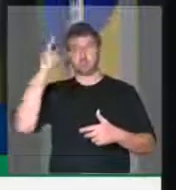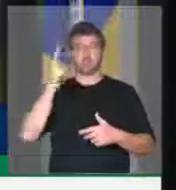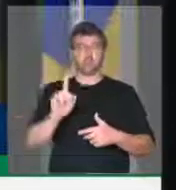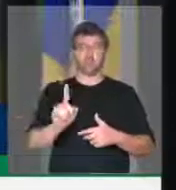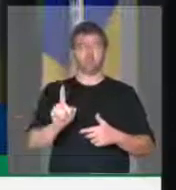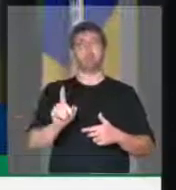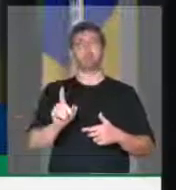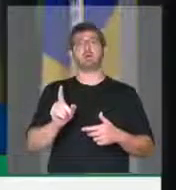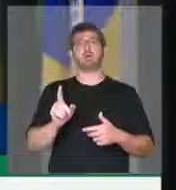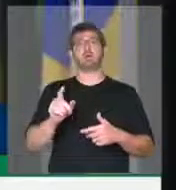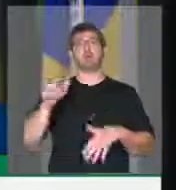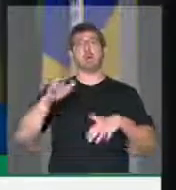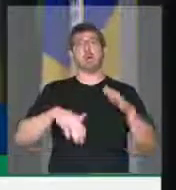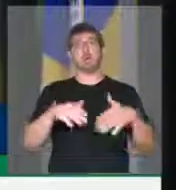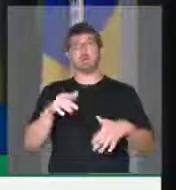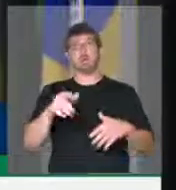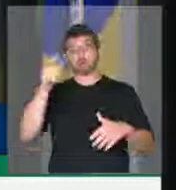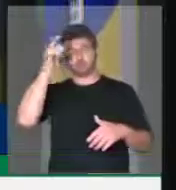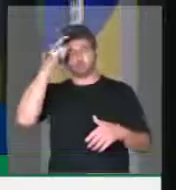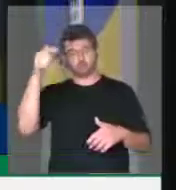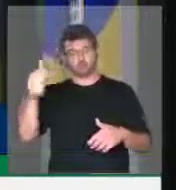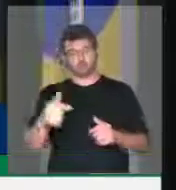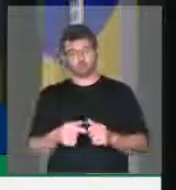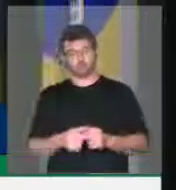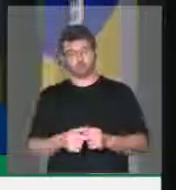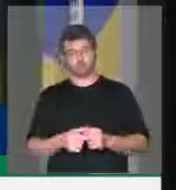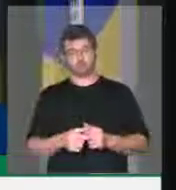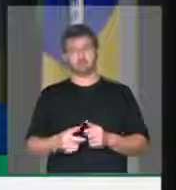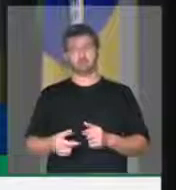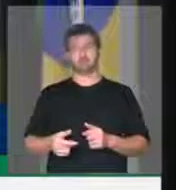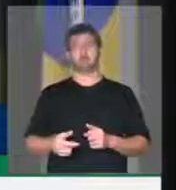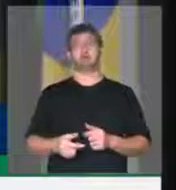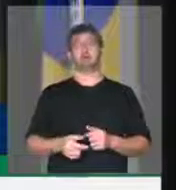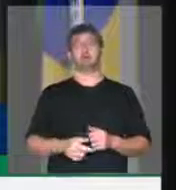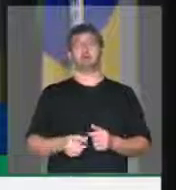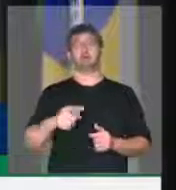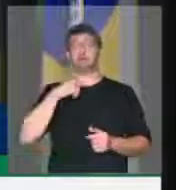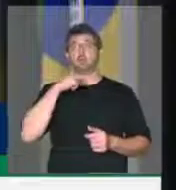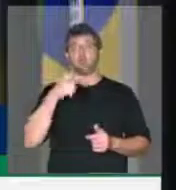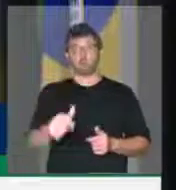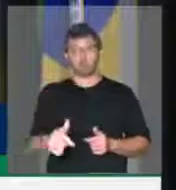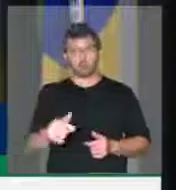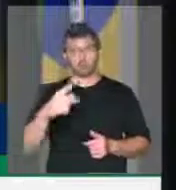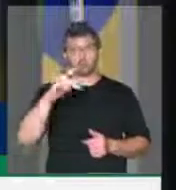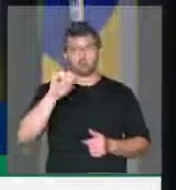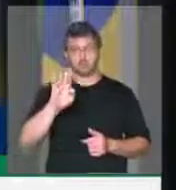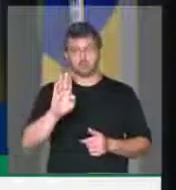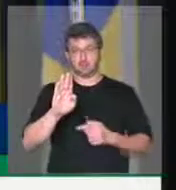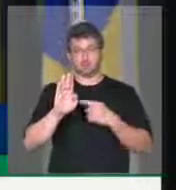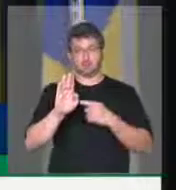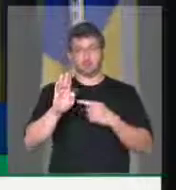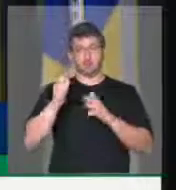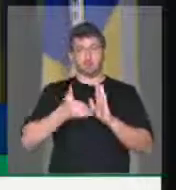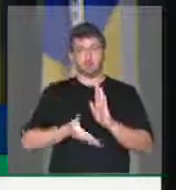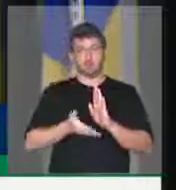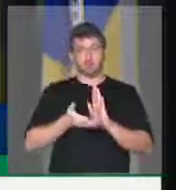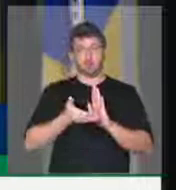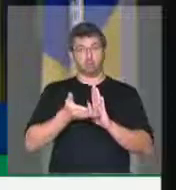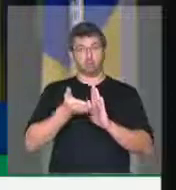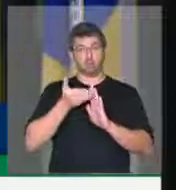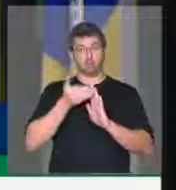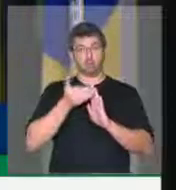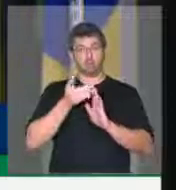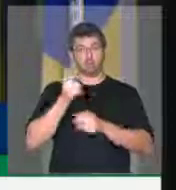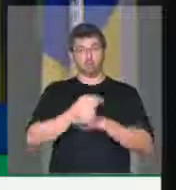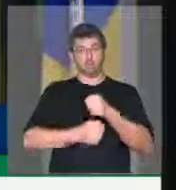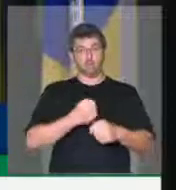ordem das prioridades não é. Não há dúvida de que, apesar da recuperação do PIB per capita, talvez 0,3